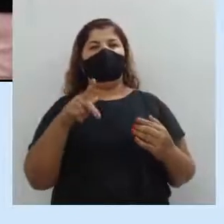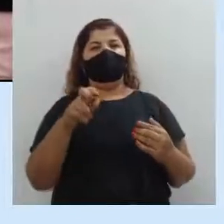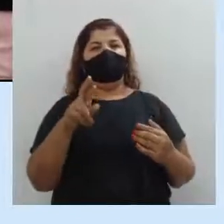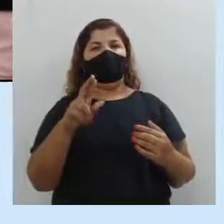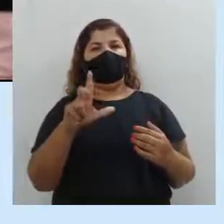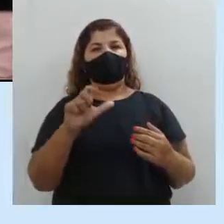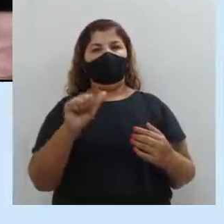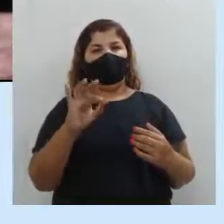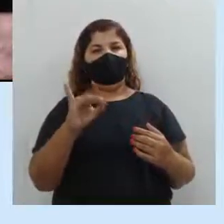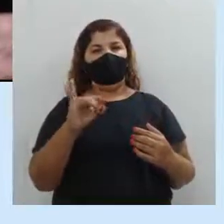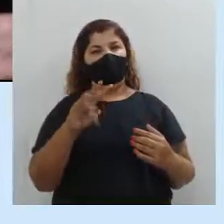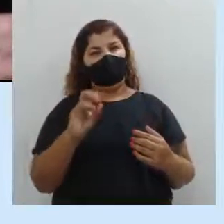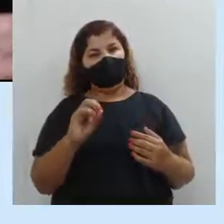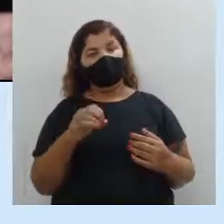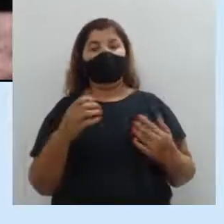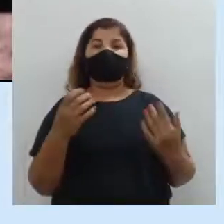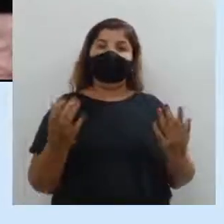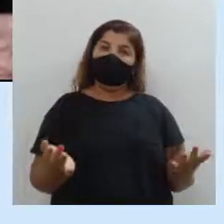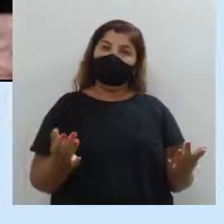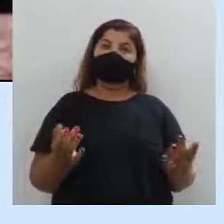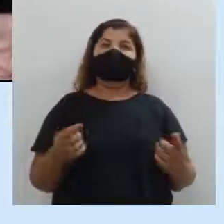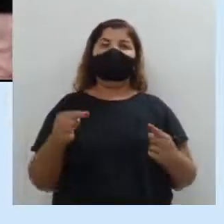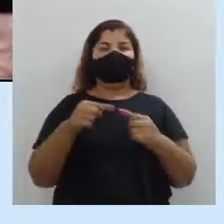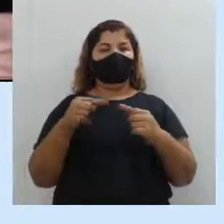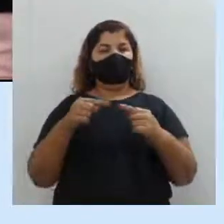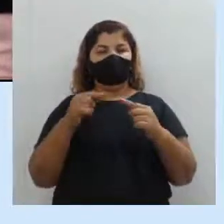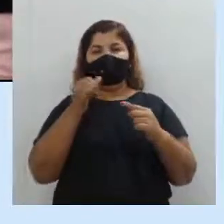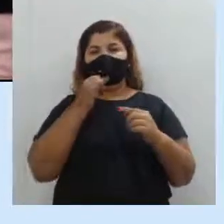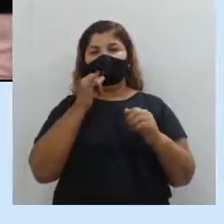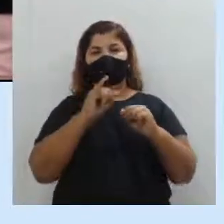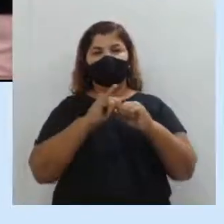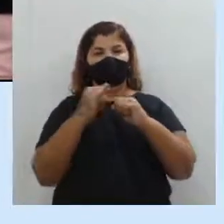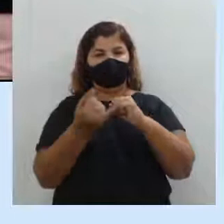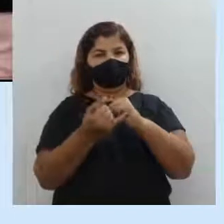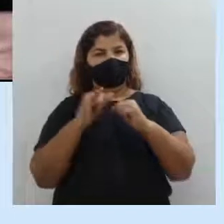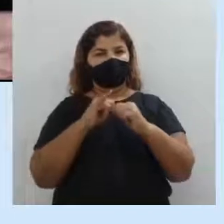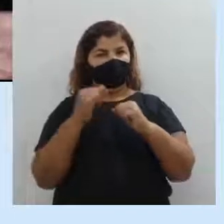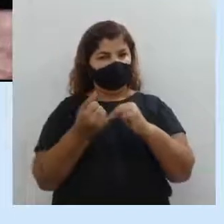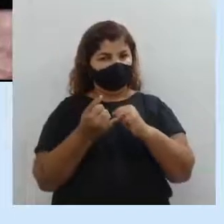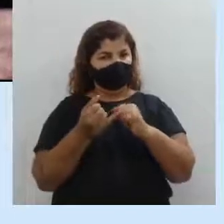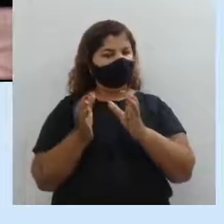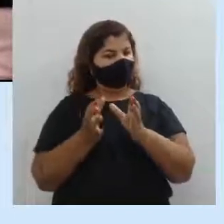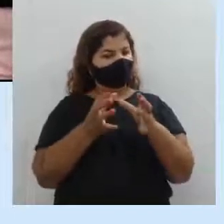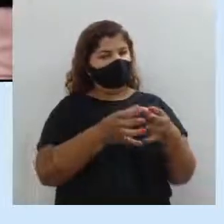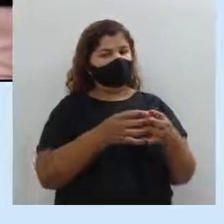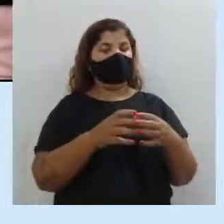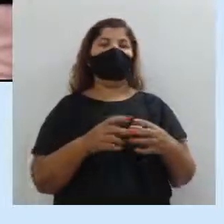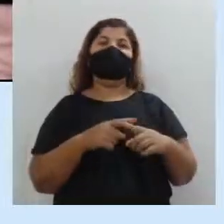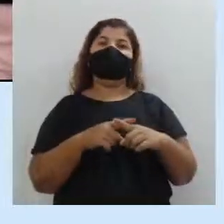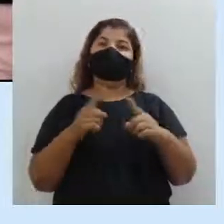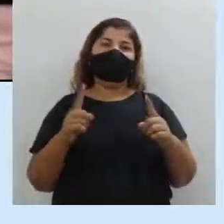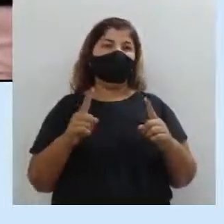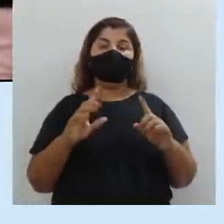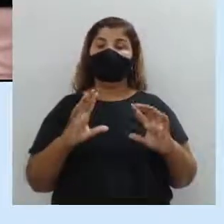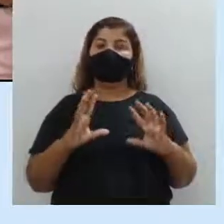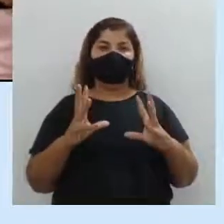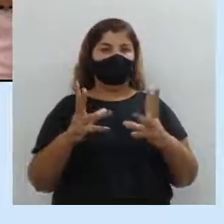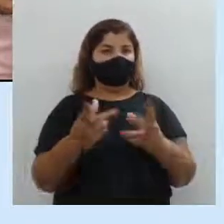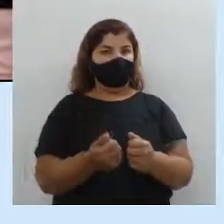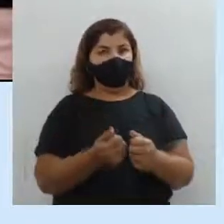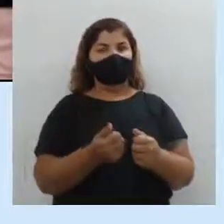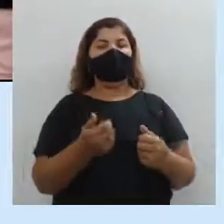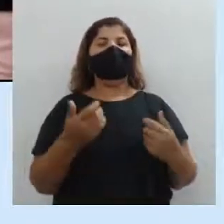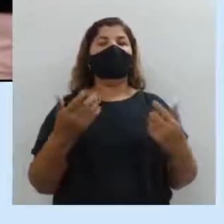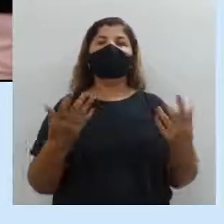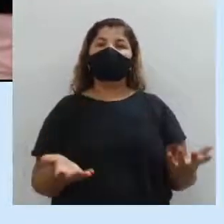ocorre com os adjetivos, tá? Só tem essa particularidadezinha. Mas, de uma forma geral, podemos